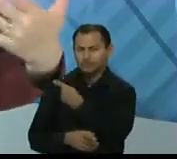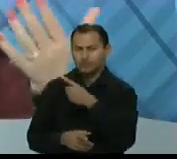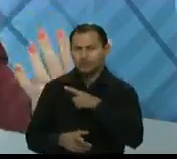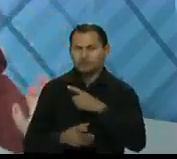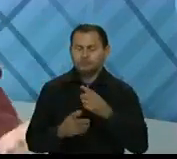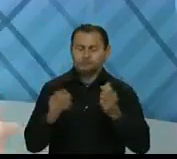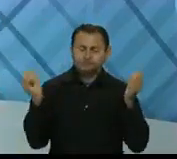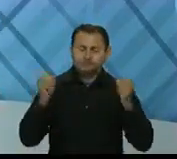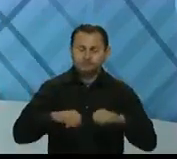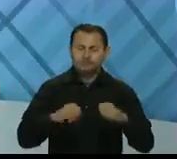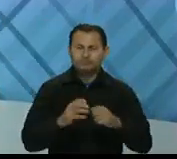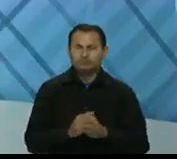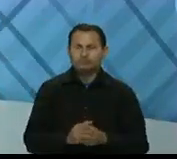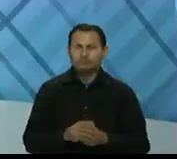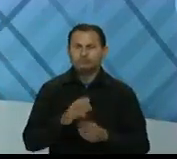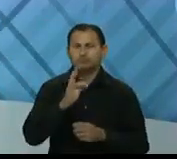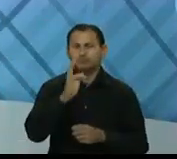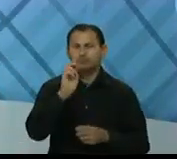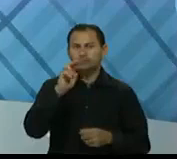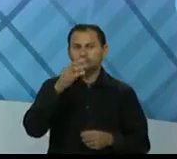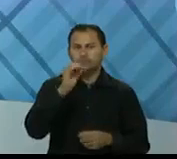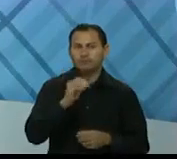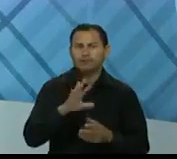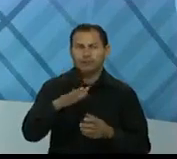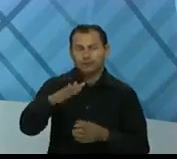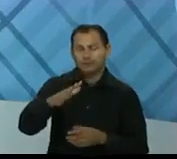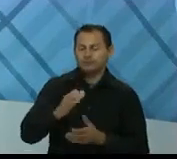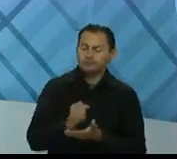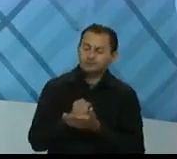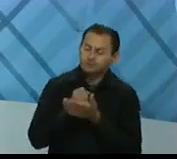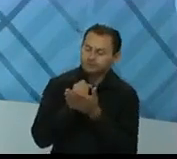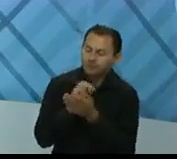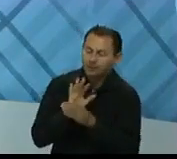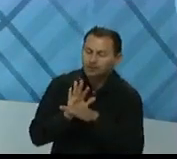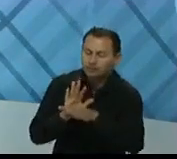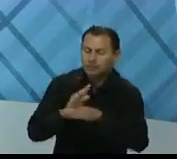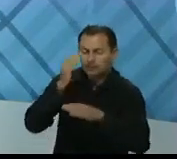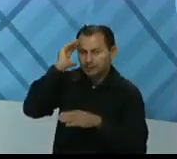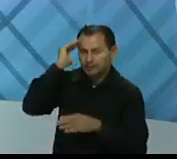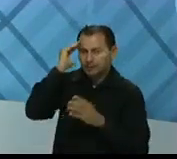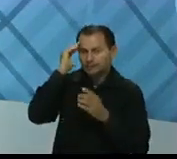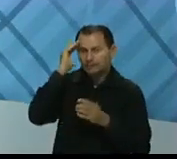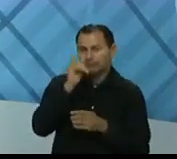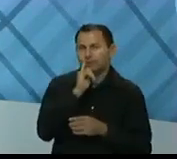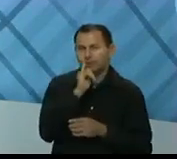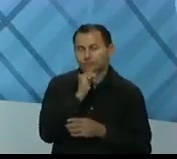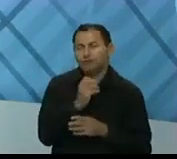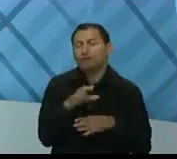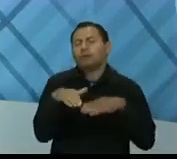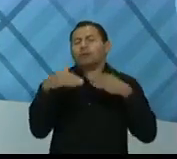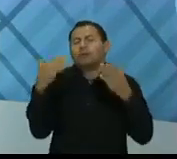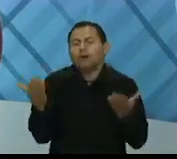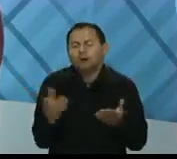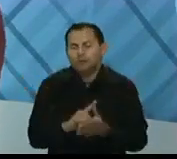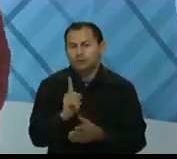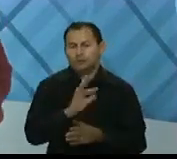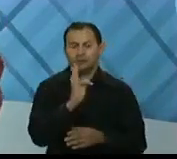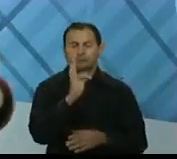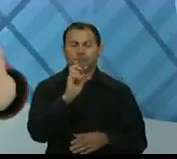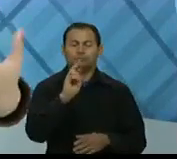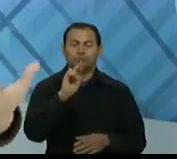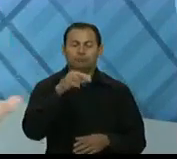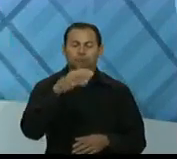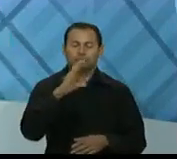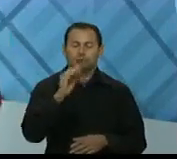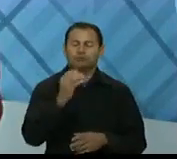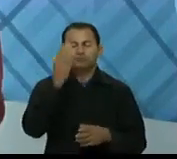essa condição para ser uma função, às vezes ela nos auxilia a entender com contra-exemplos. Quando que não é uma função? Como eu